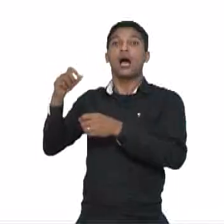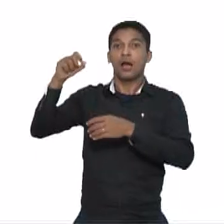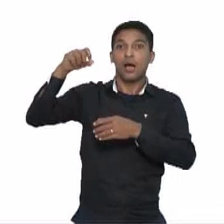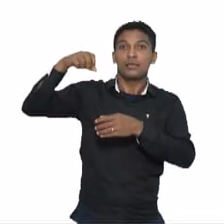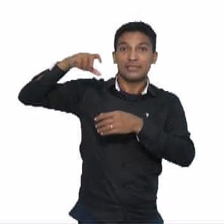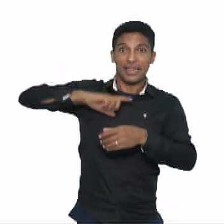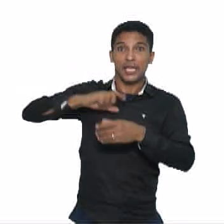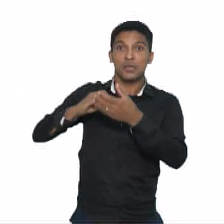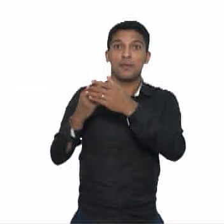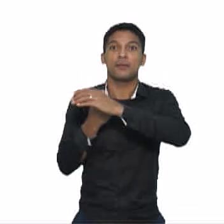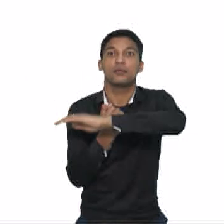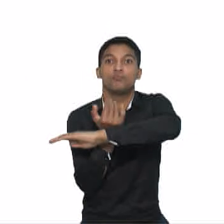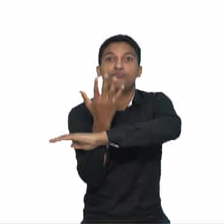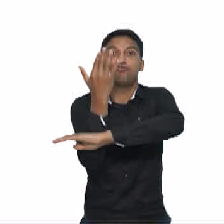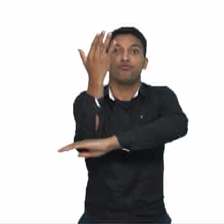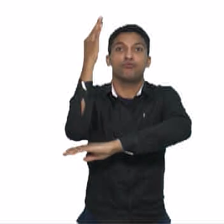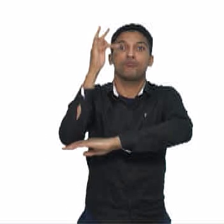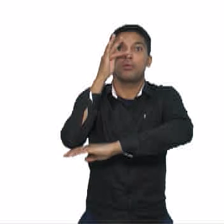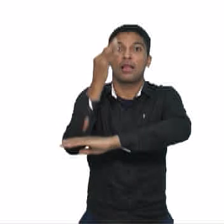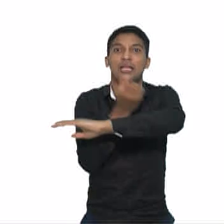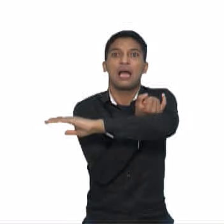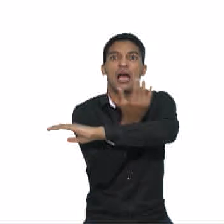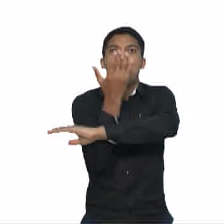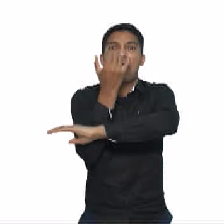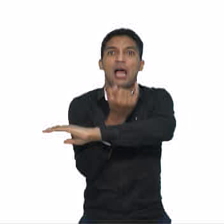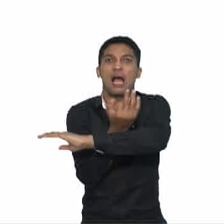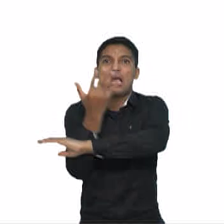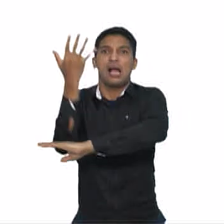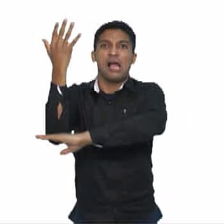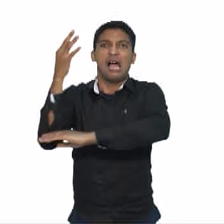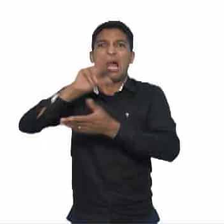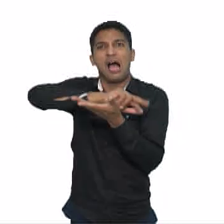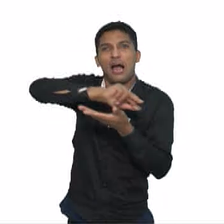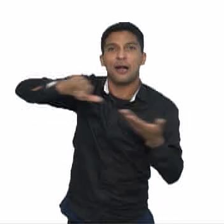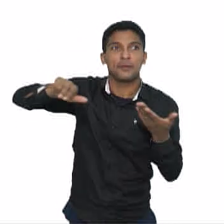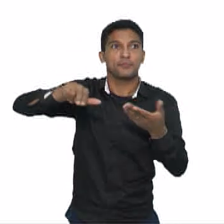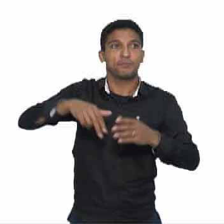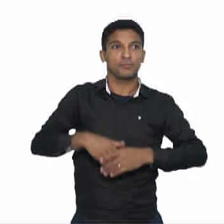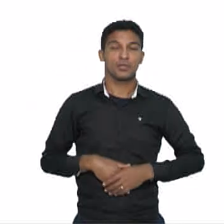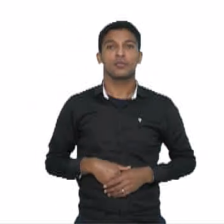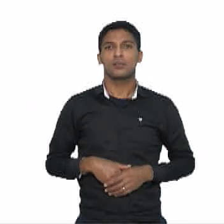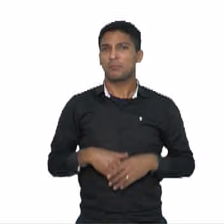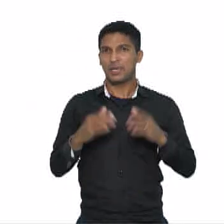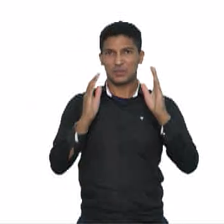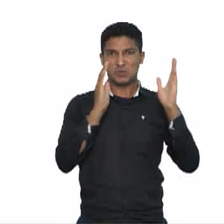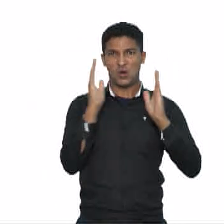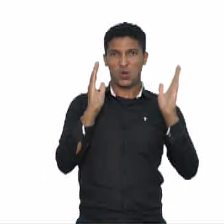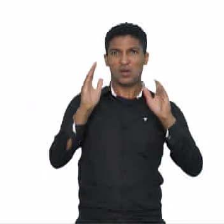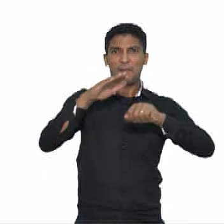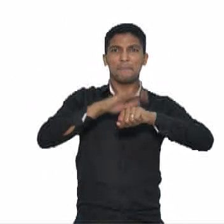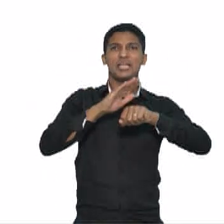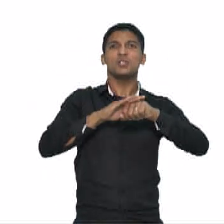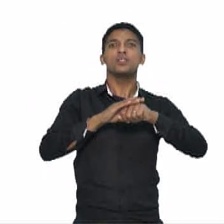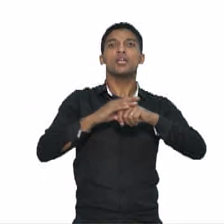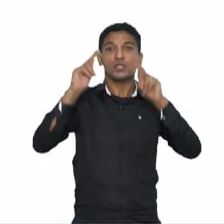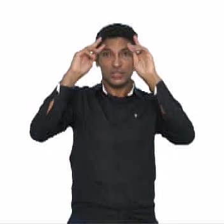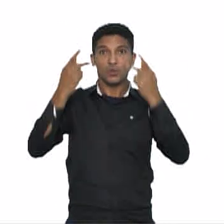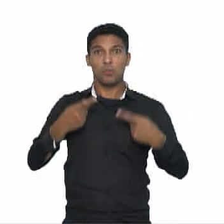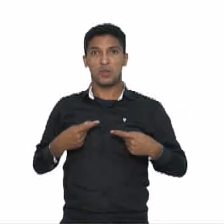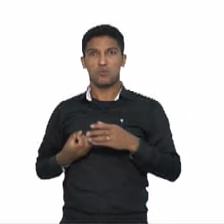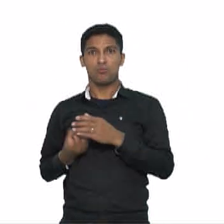Período de habitação do ser humano no planeta, 6 milhões, 6 milhões de